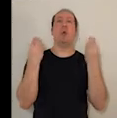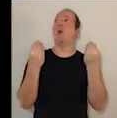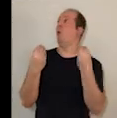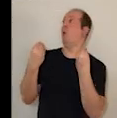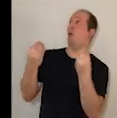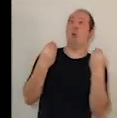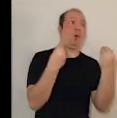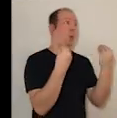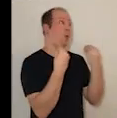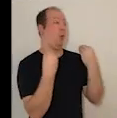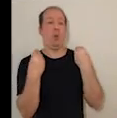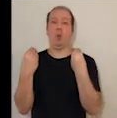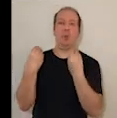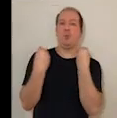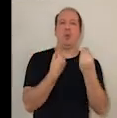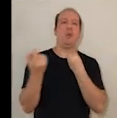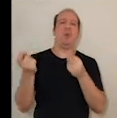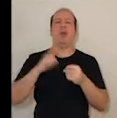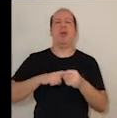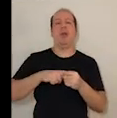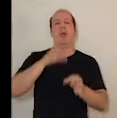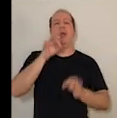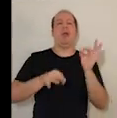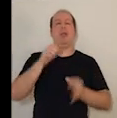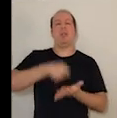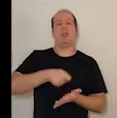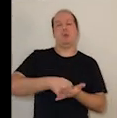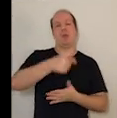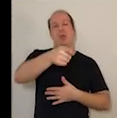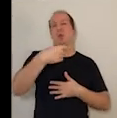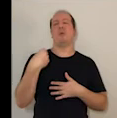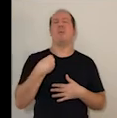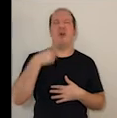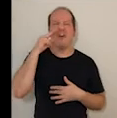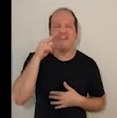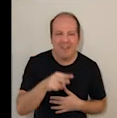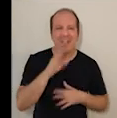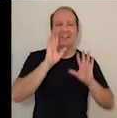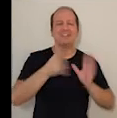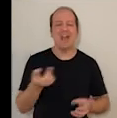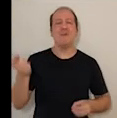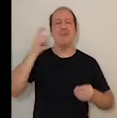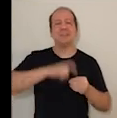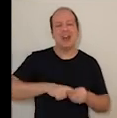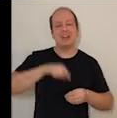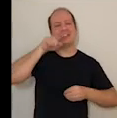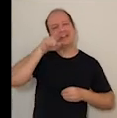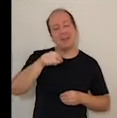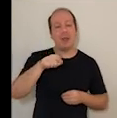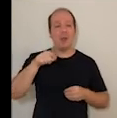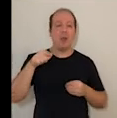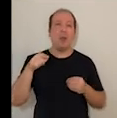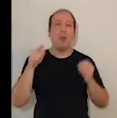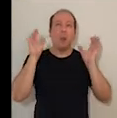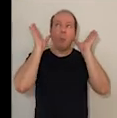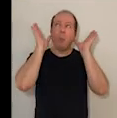Com que fúria correrão para o tribunal os três asnos. Eu já estou vendo eles voltarem, saírem de lá com as orelhas